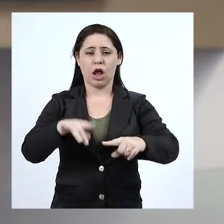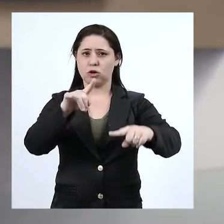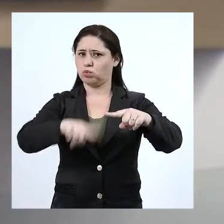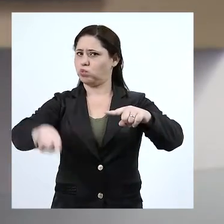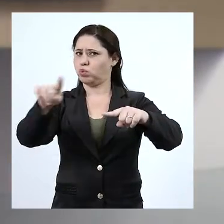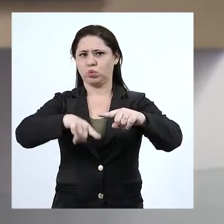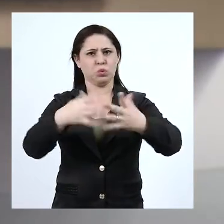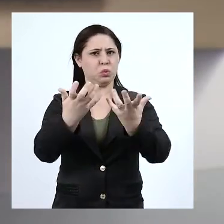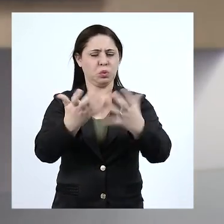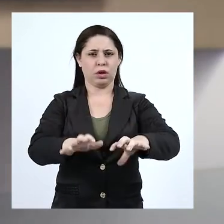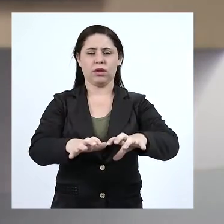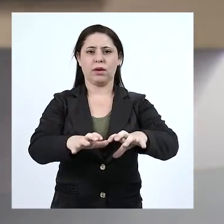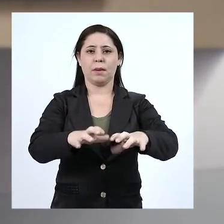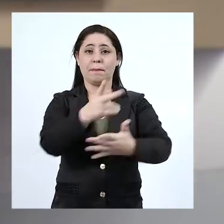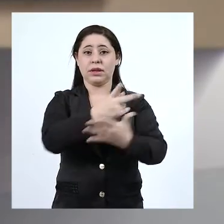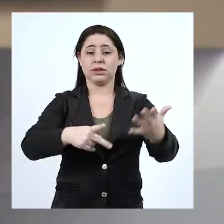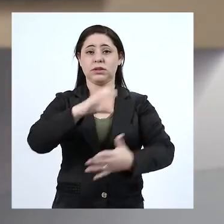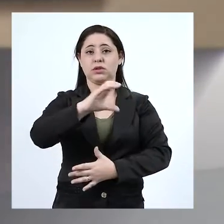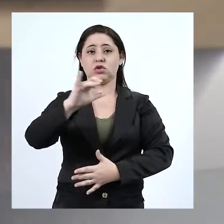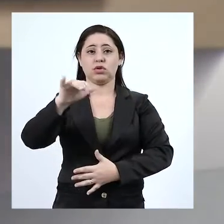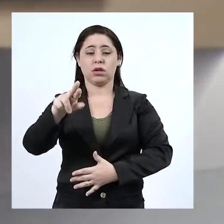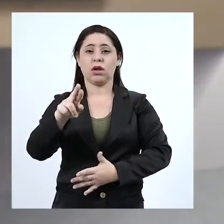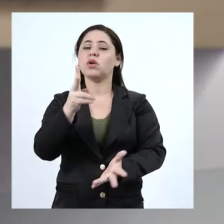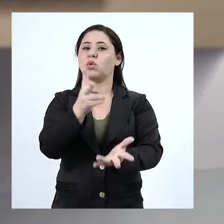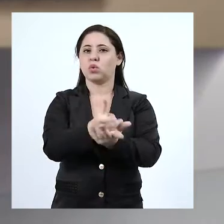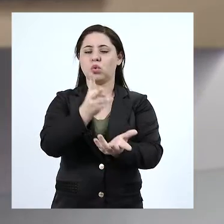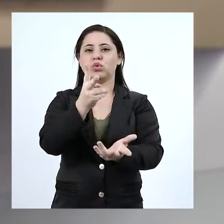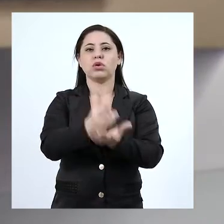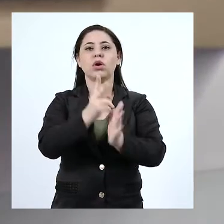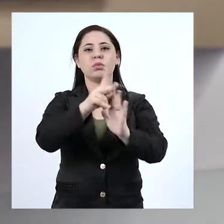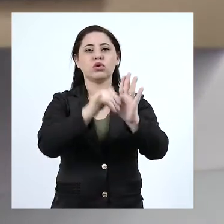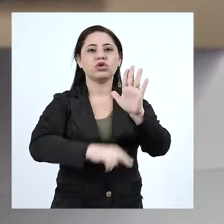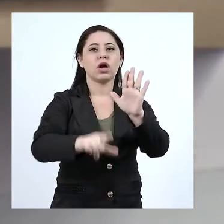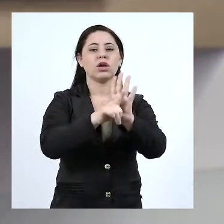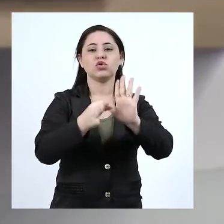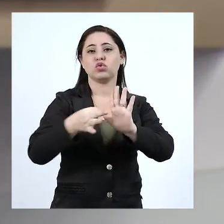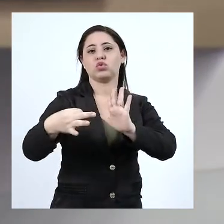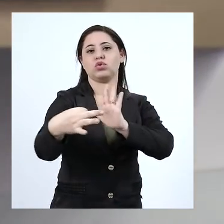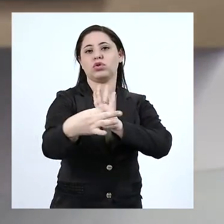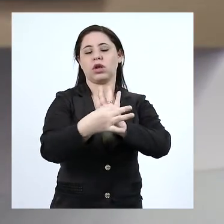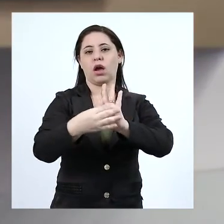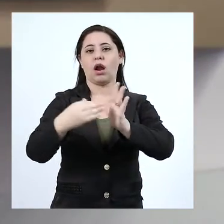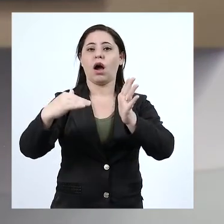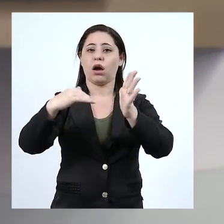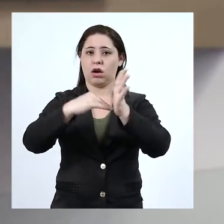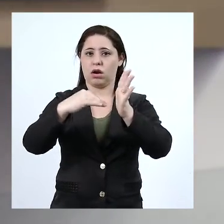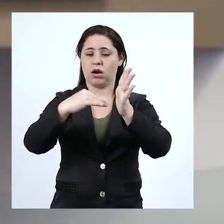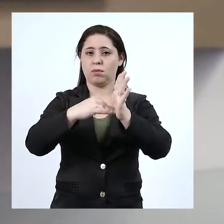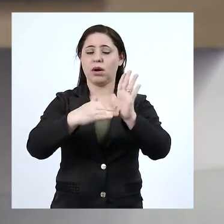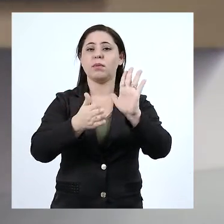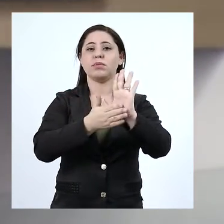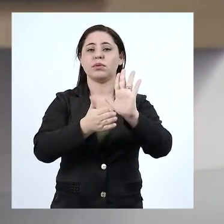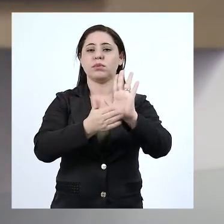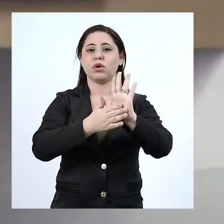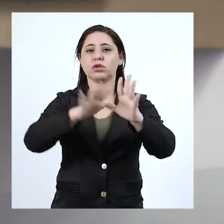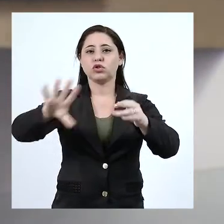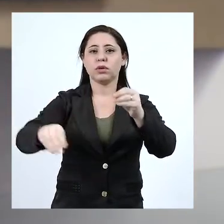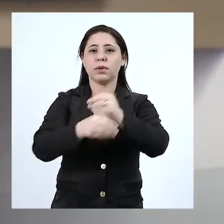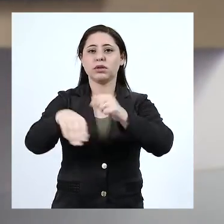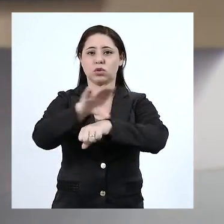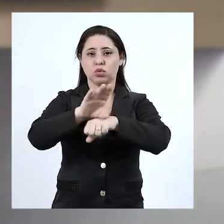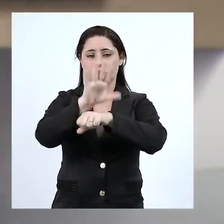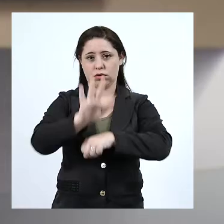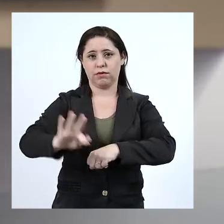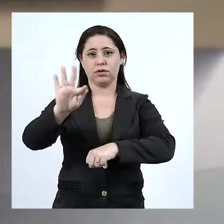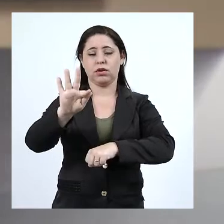Plenário rejeita parecer da CCJR e dá prosseguimento a projeto que sugere à Câmara Federal proposta